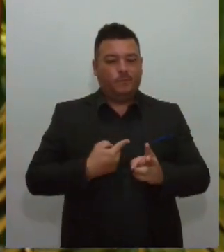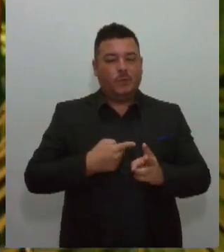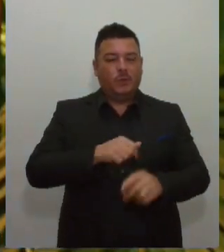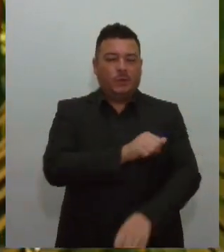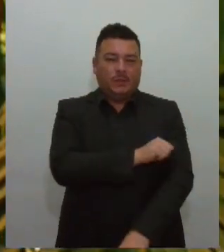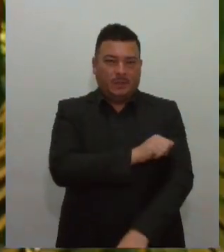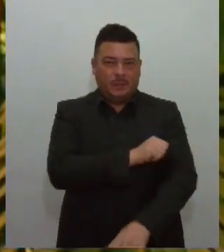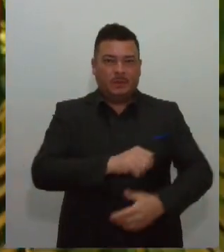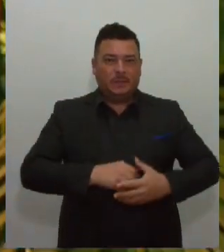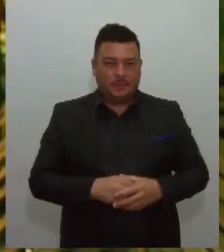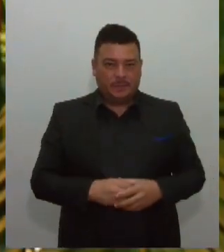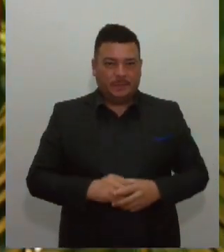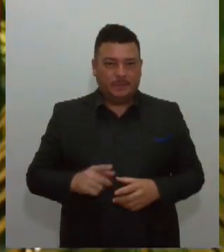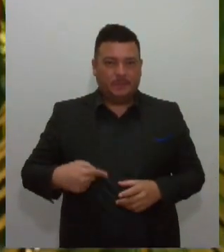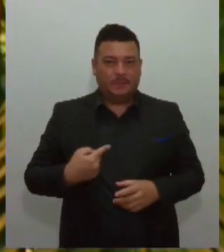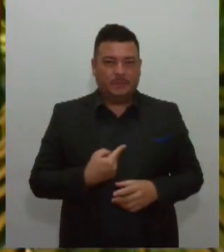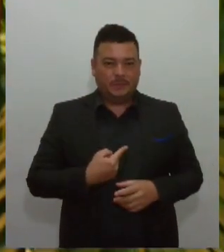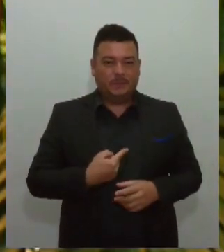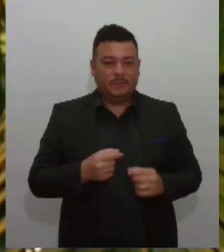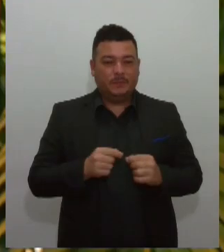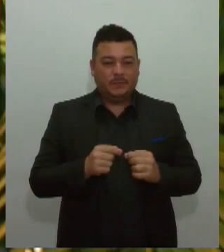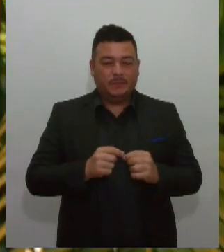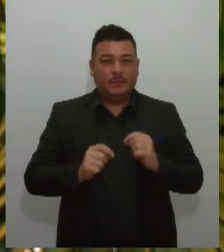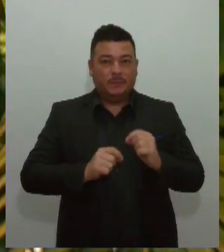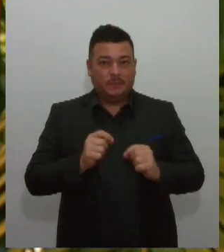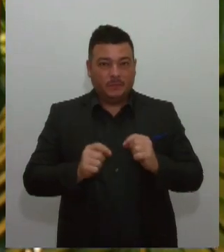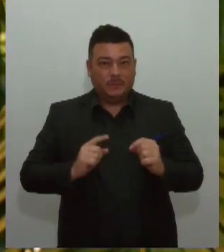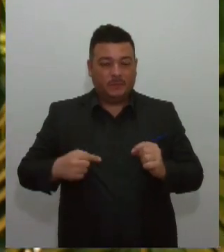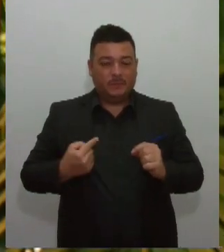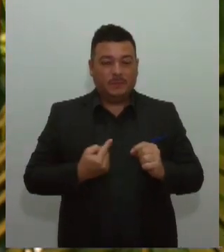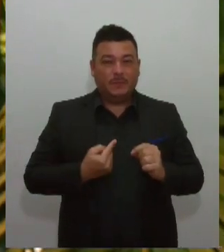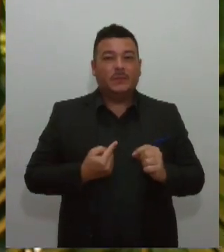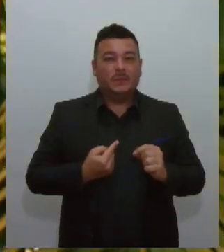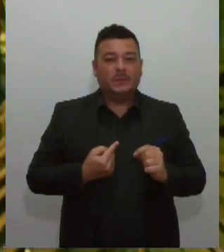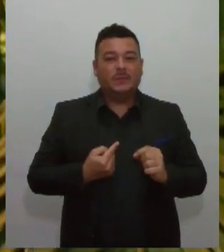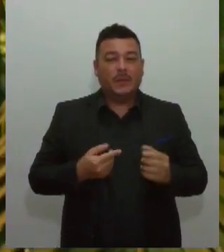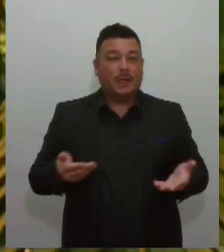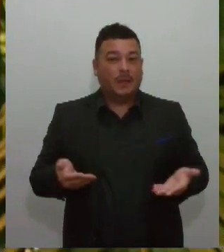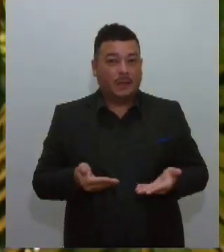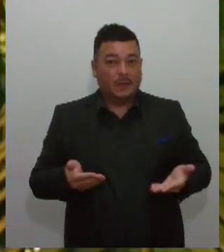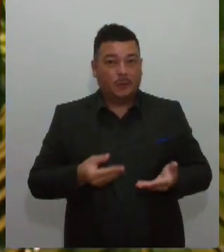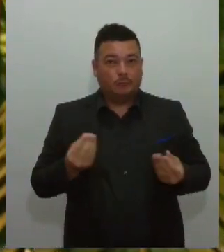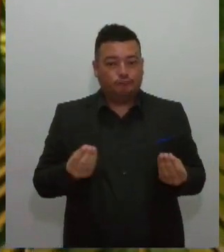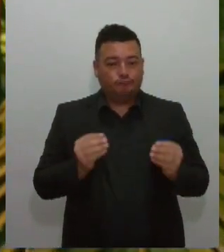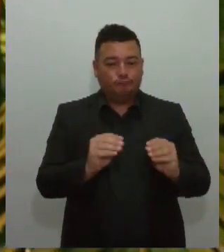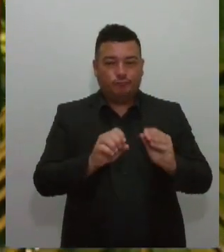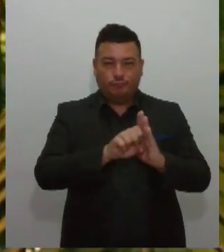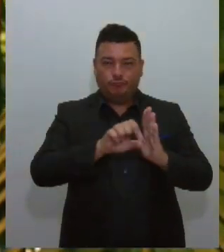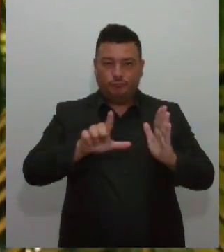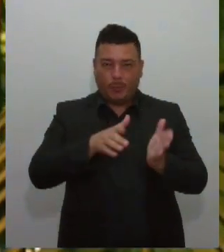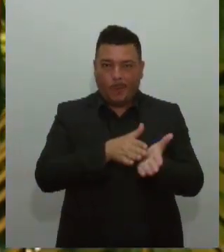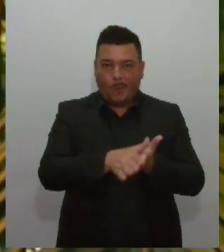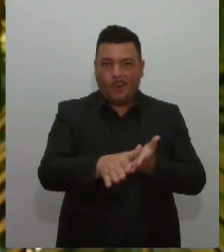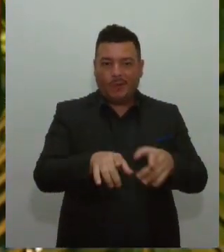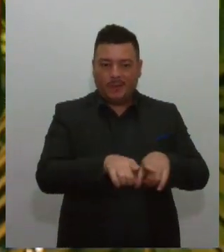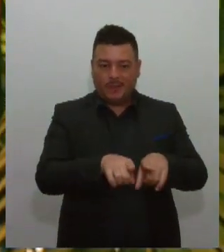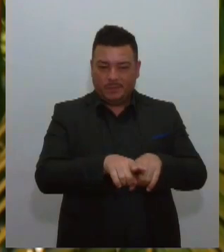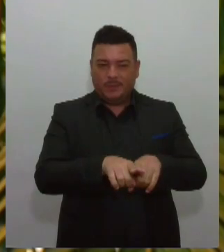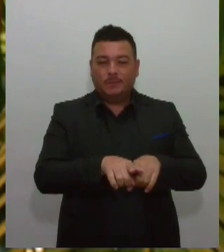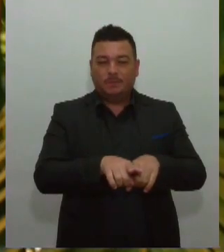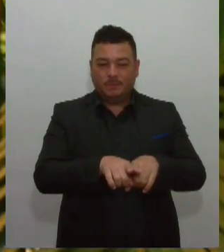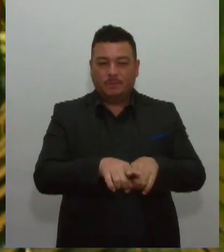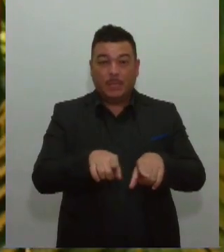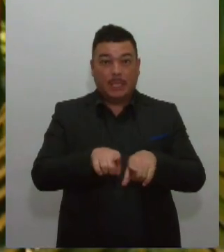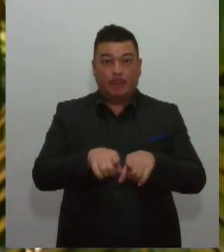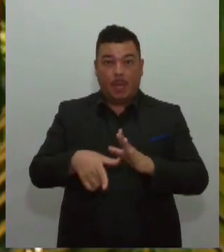a gente, já é de rotina da nossa universidade, então, nesse momento nós lançamos, antes do edital de auxílio, nós lançamos